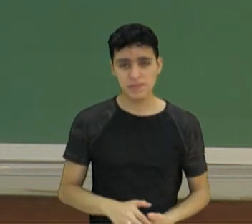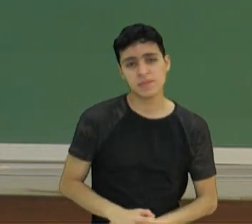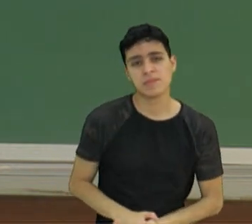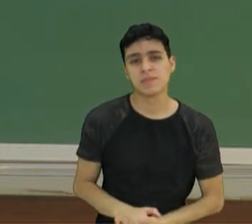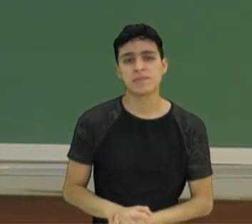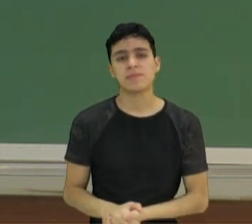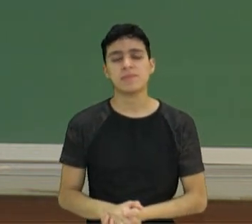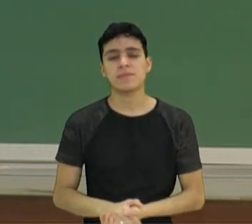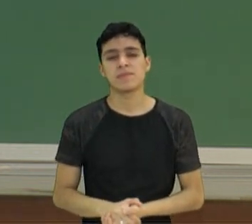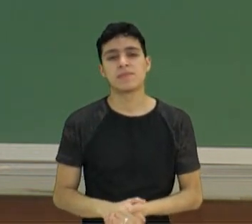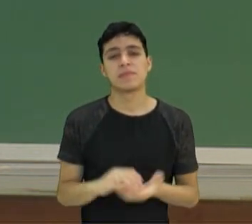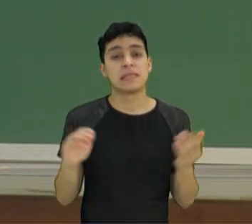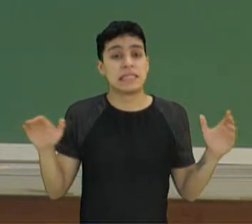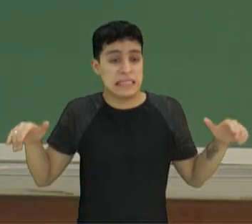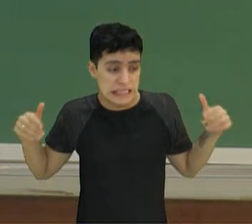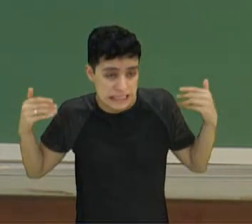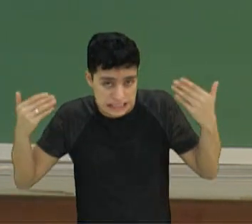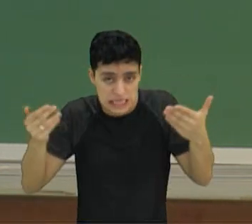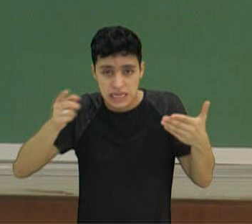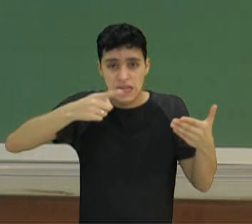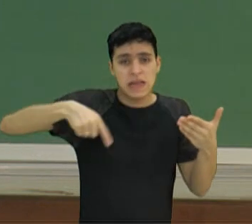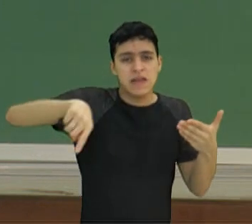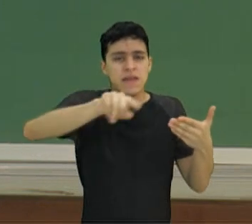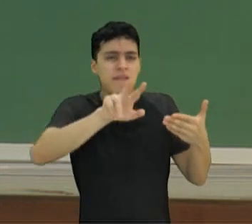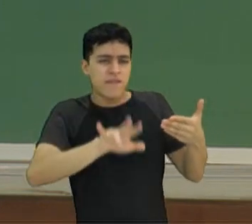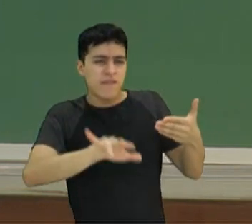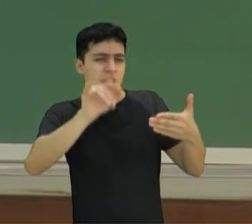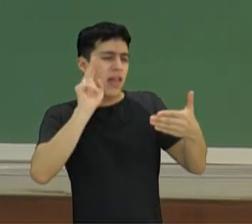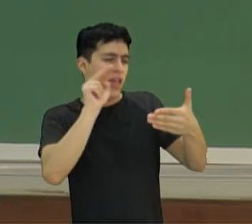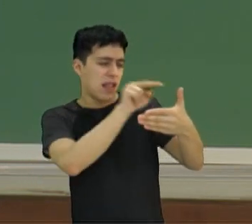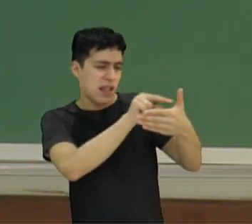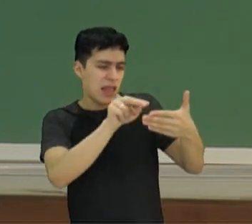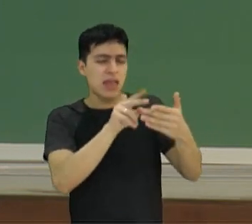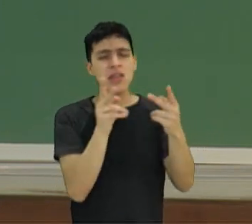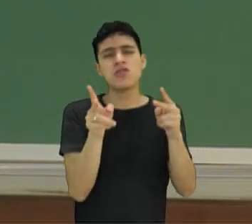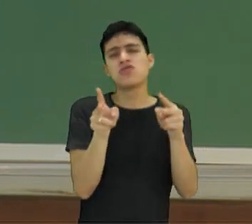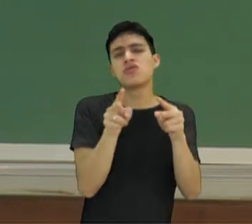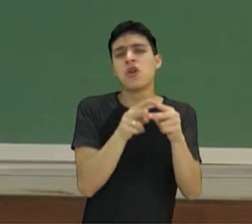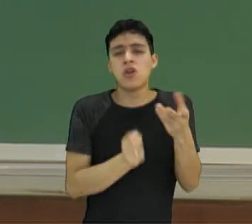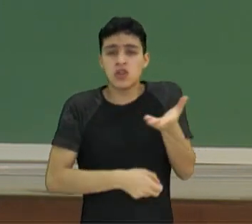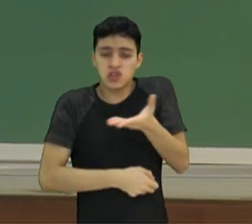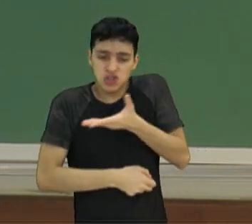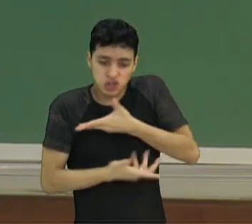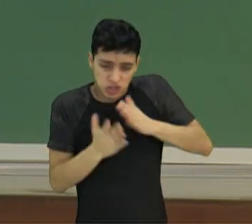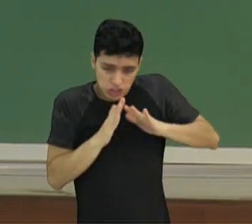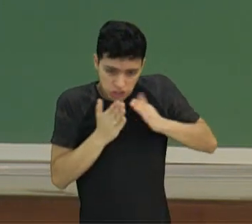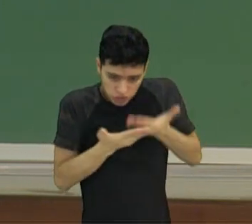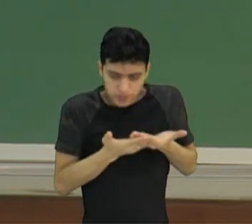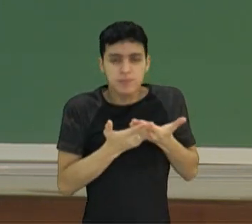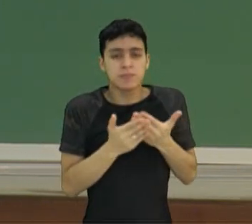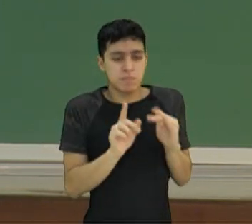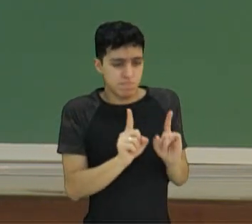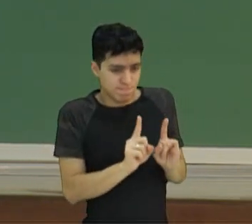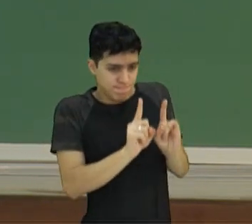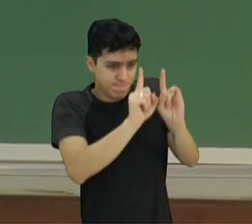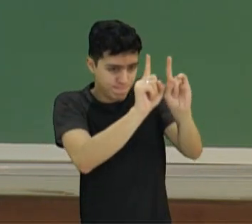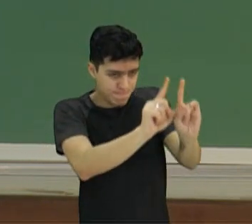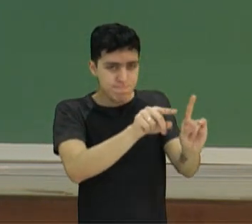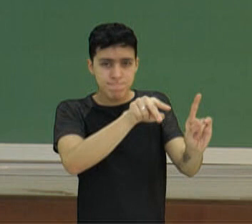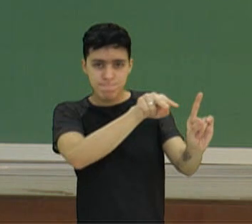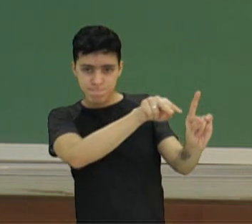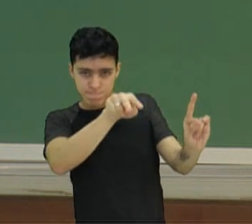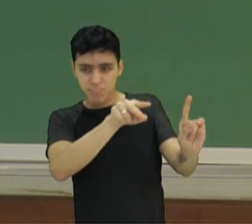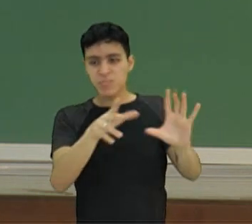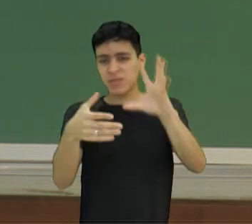phone. Então, leia a conversa entre dois colegas de escola, eles estão no ensino médio,